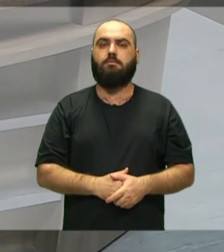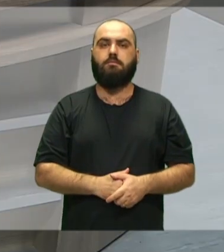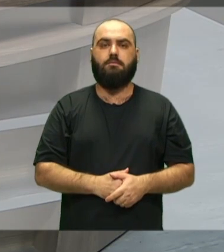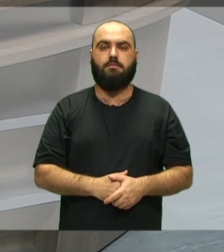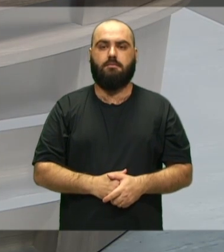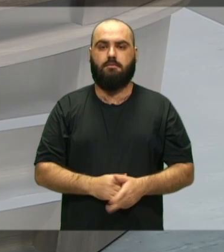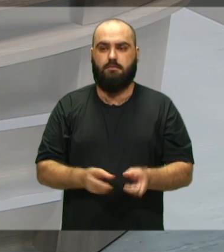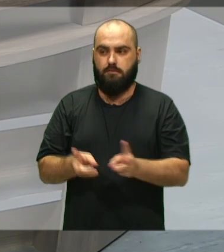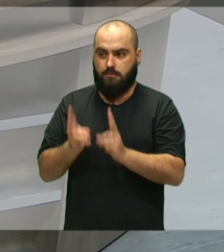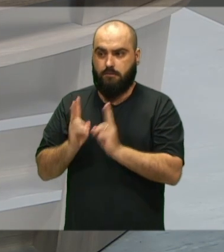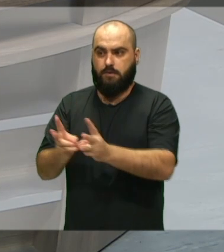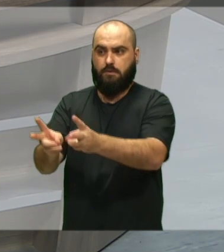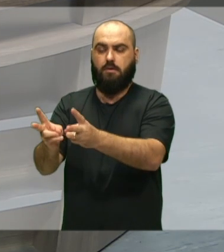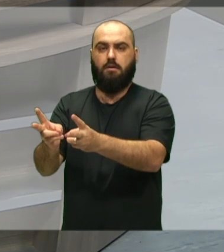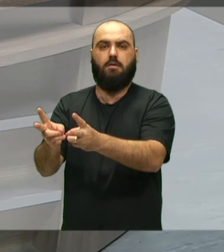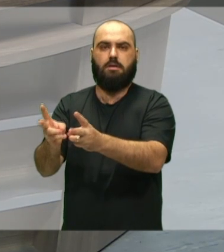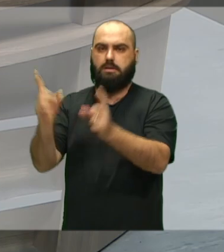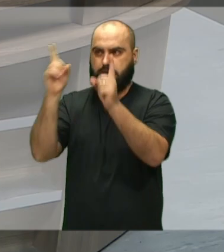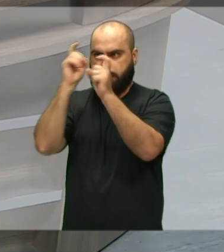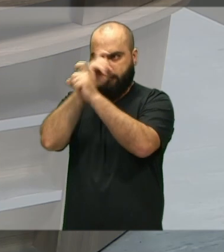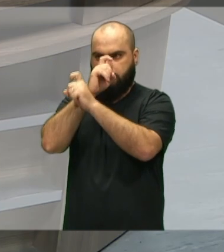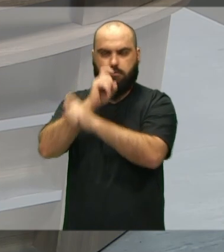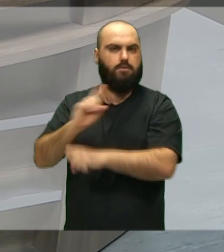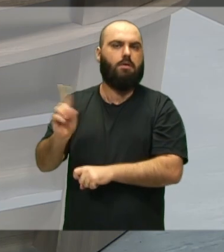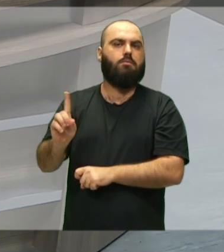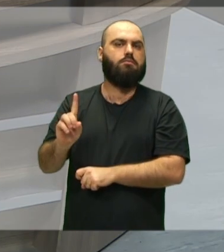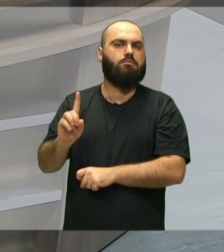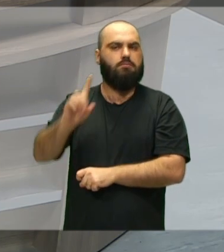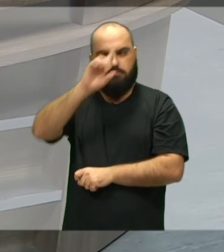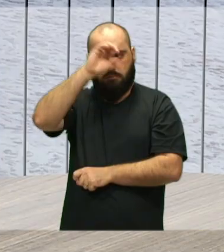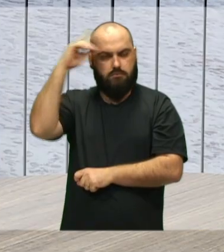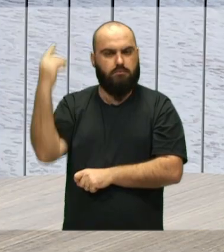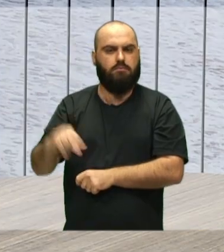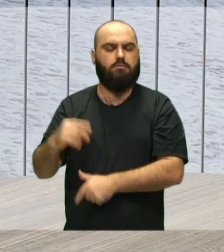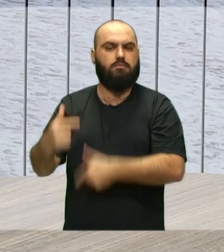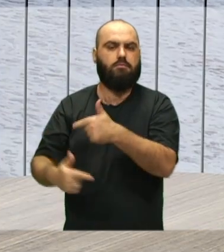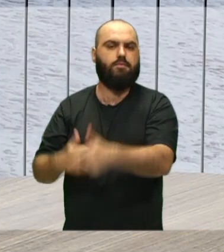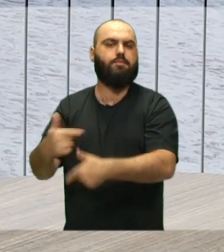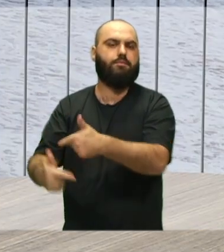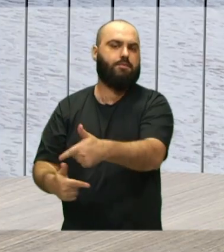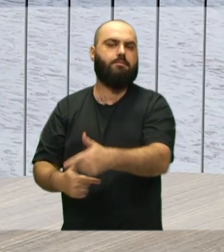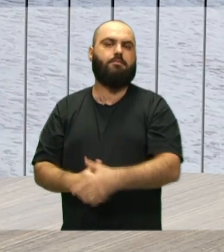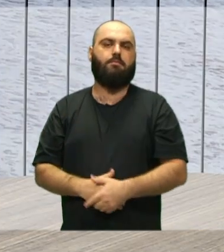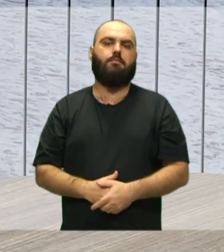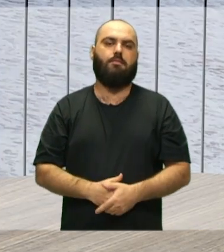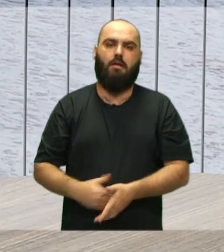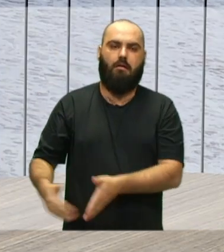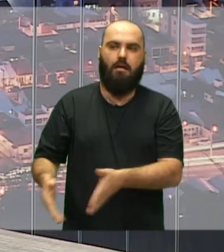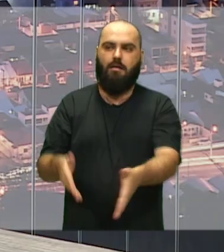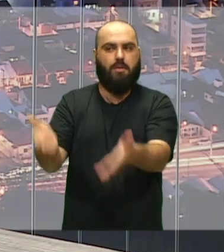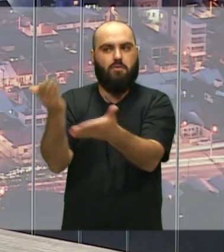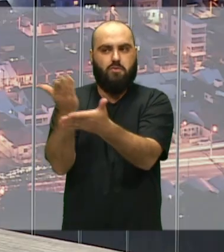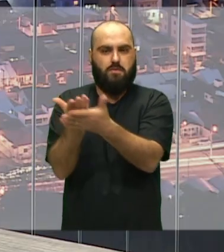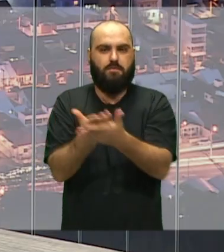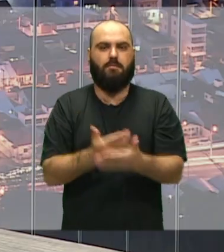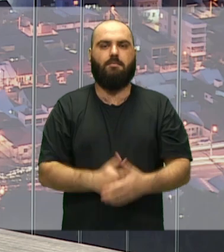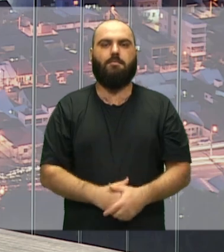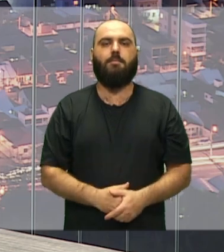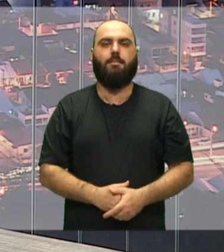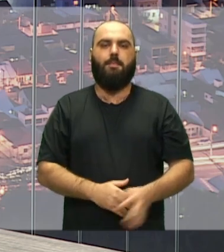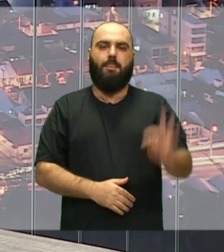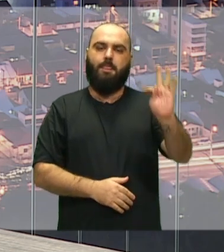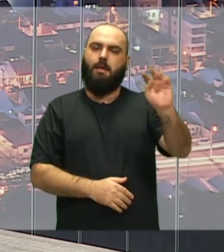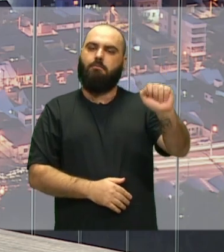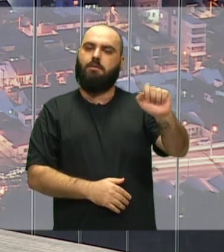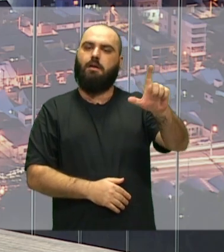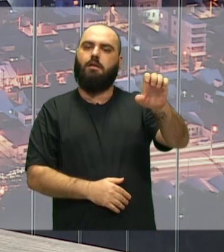estudando é trabalhoso, mas não é difícil, não é complexo, é trabalhoso. Continua estudando que é o caminho. É isso aí, Thales.